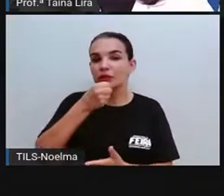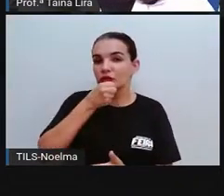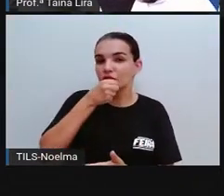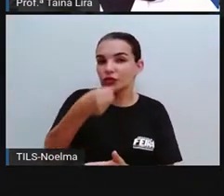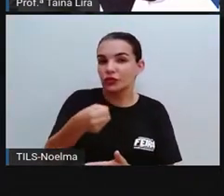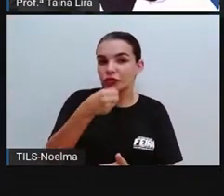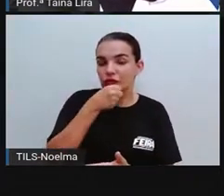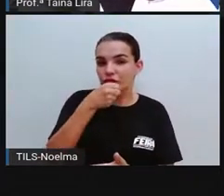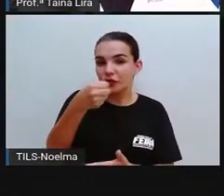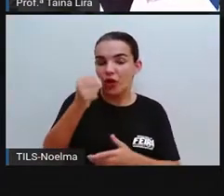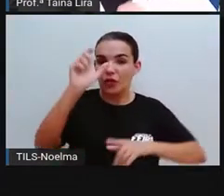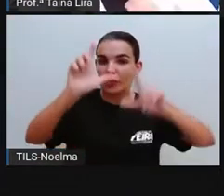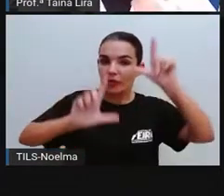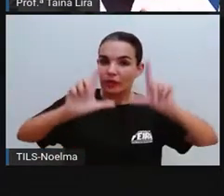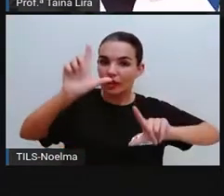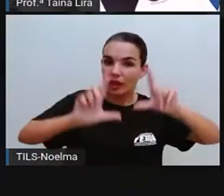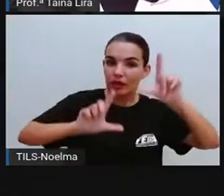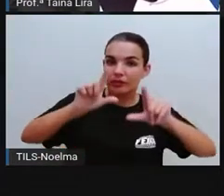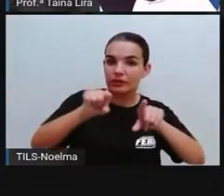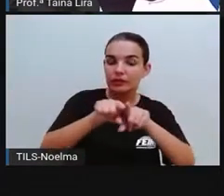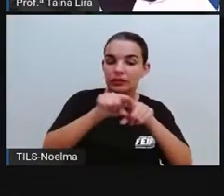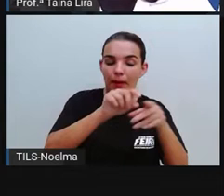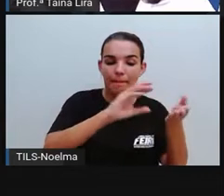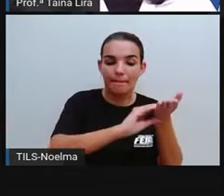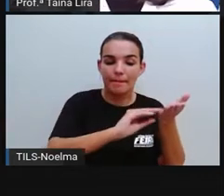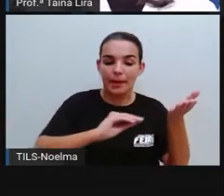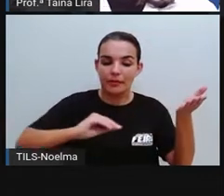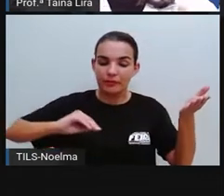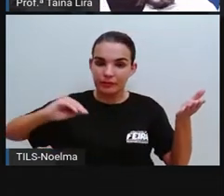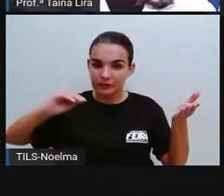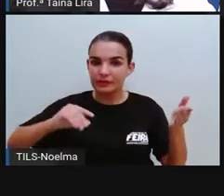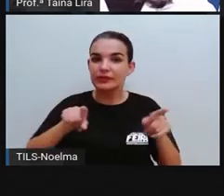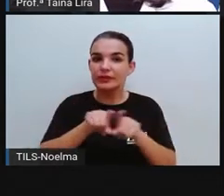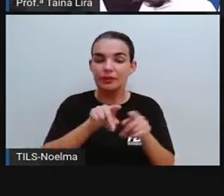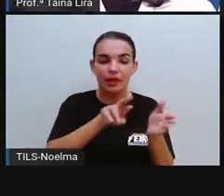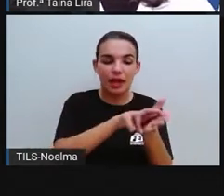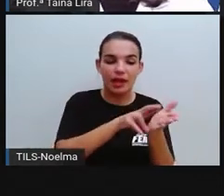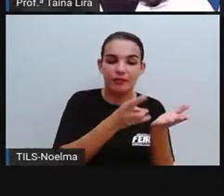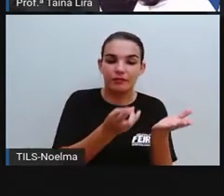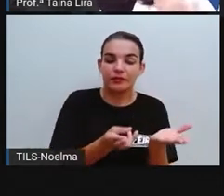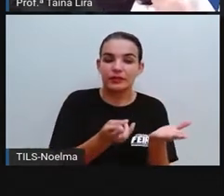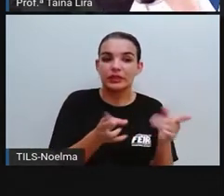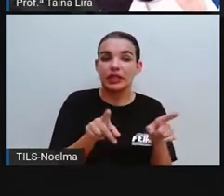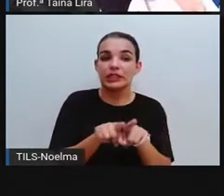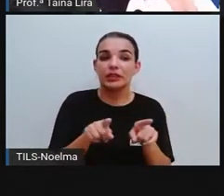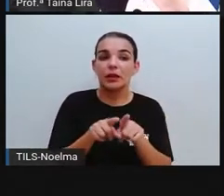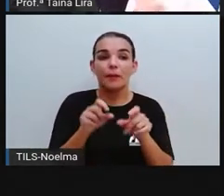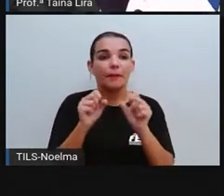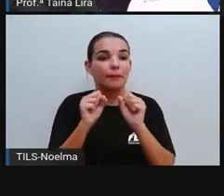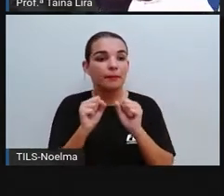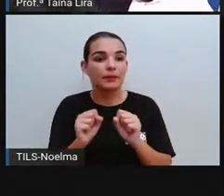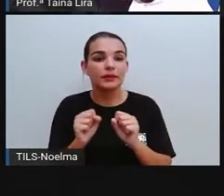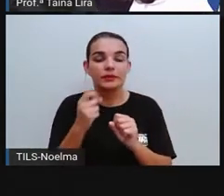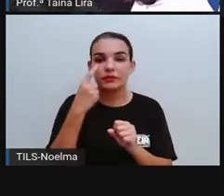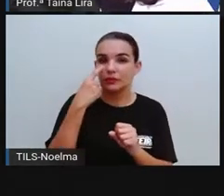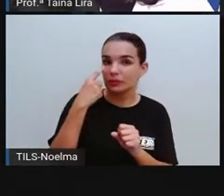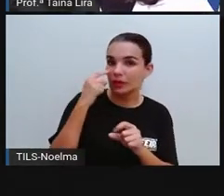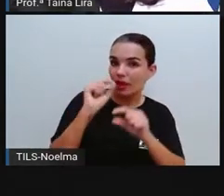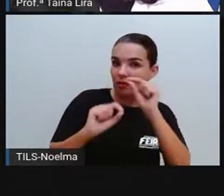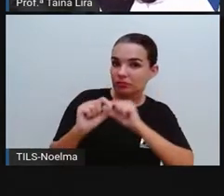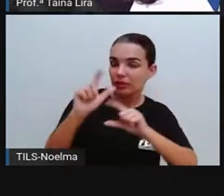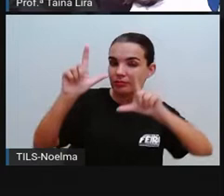encontrar aí. Em jornais impressos, em revistas, mas nós também vemos aí nesse tipo de texto na